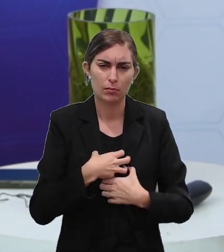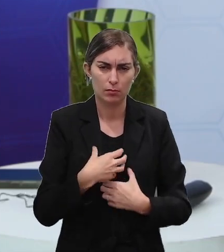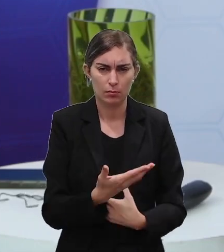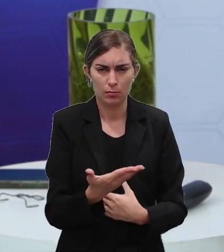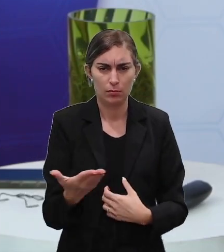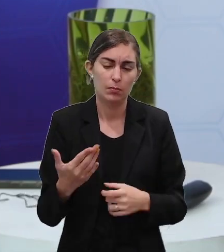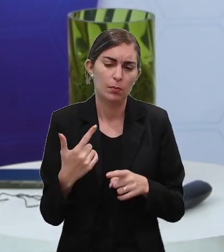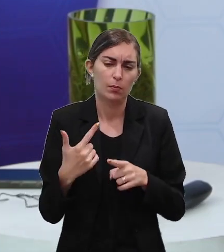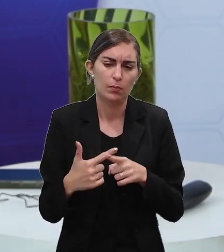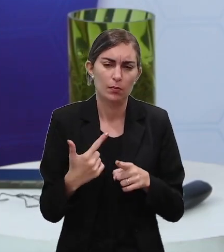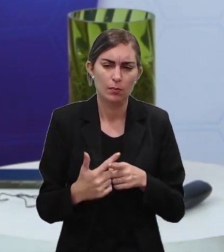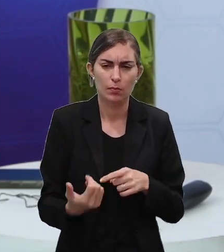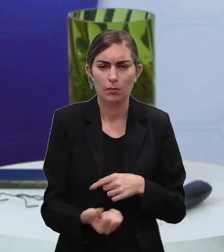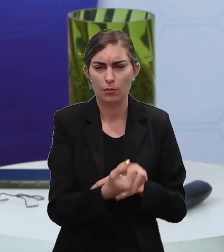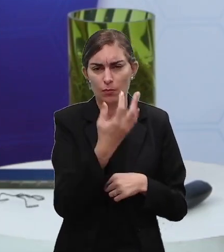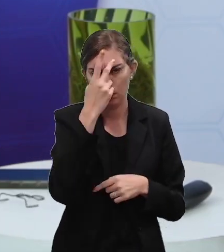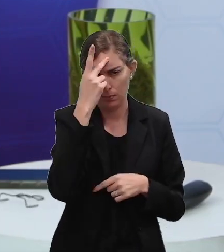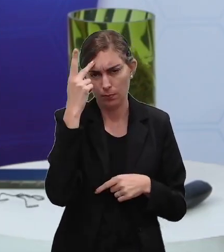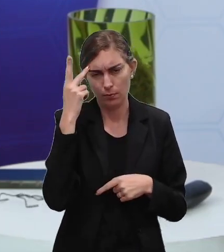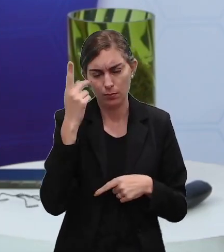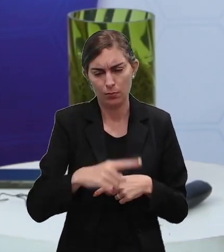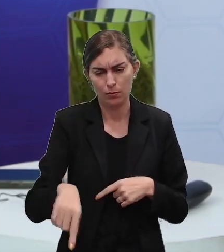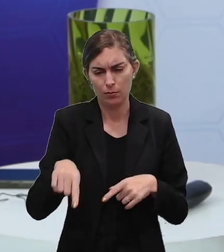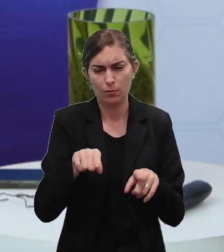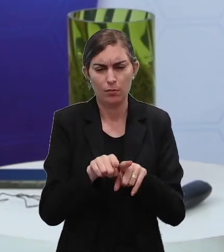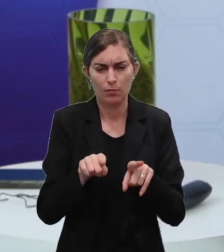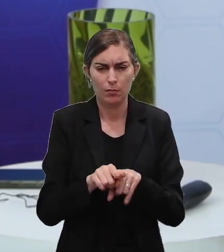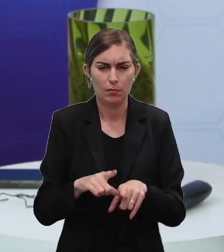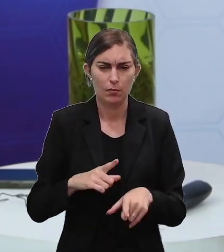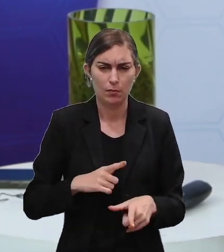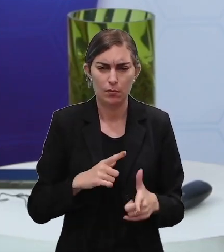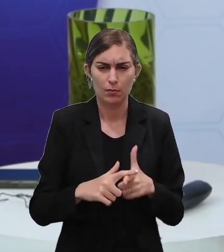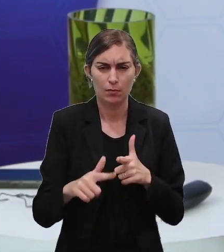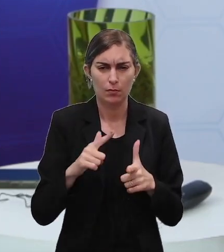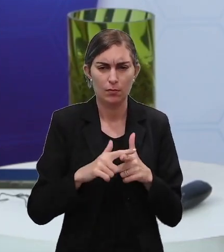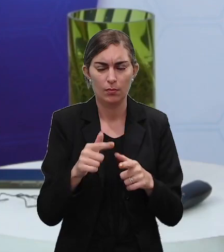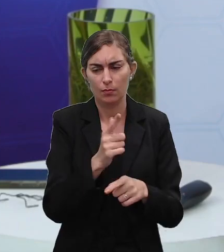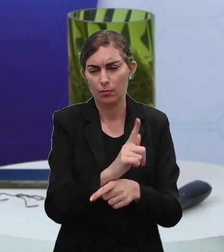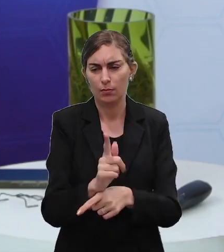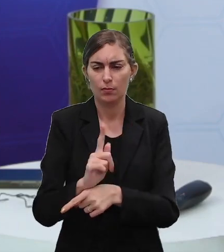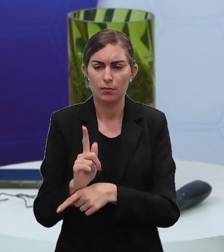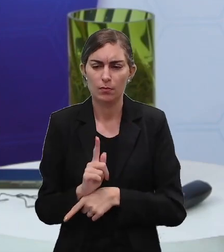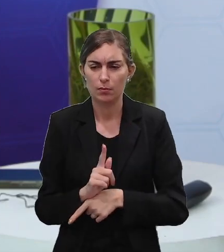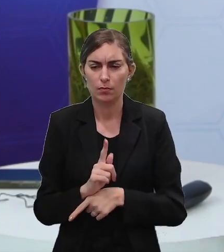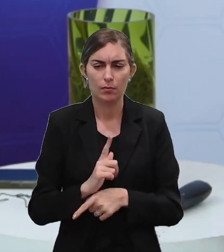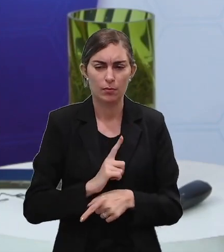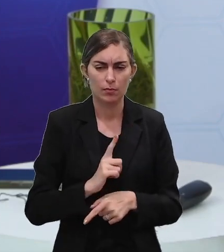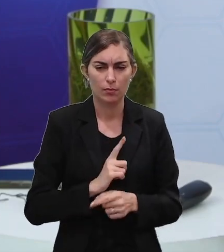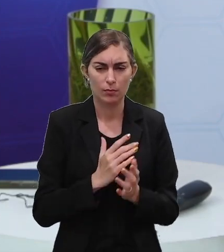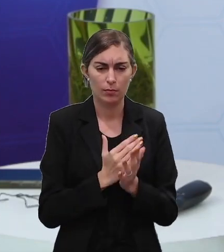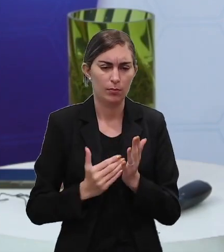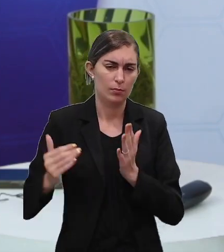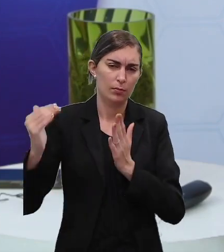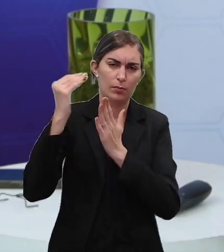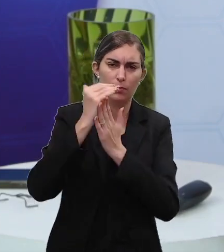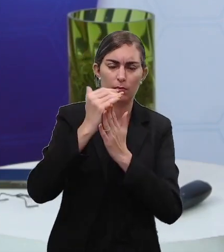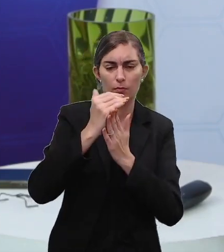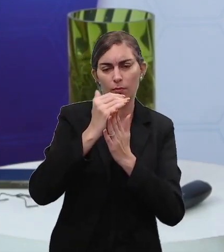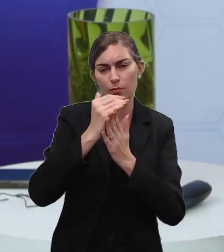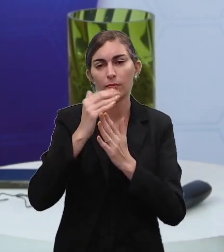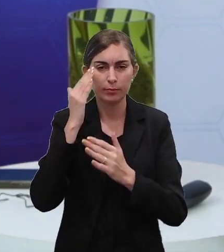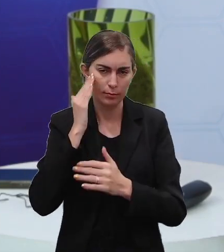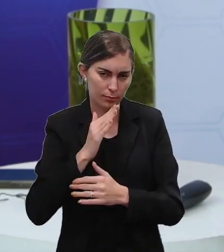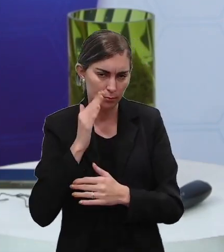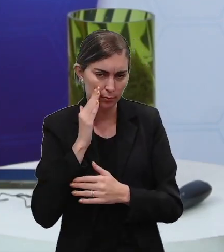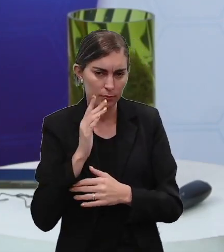Porque enquanto pessoas nós também temos problemas. E ser um gestor, ele está acima disso tudo,